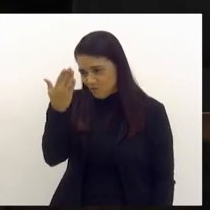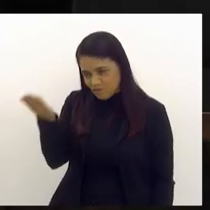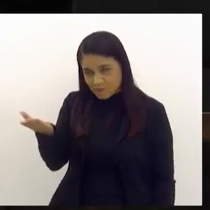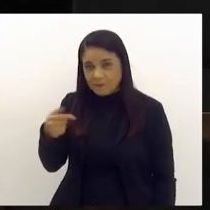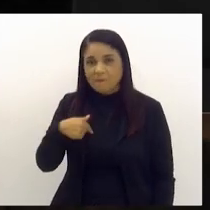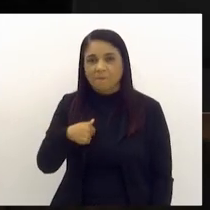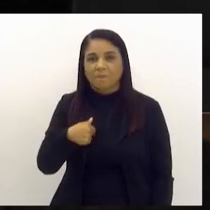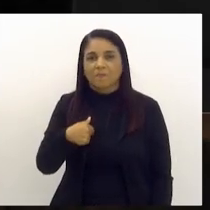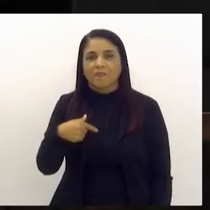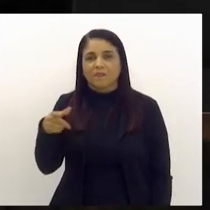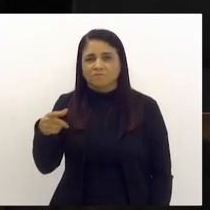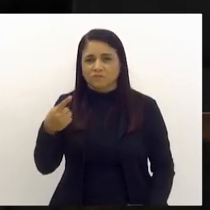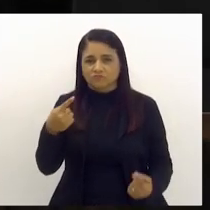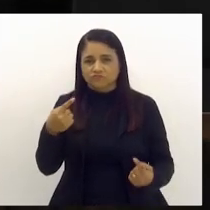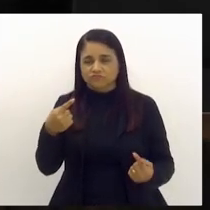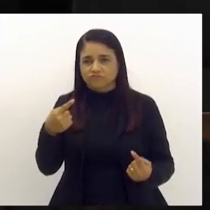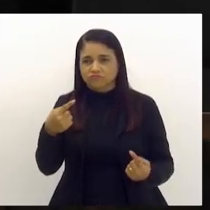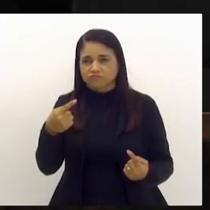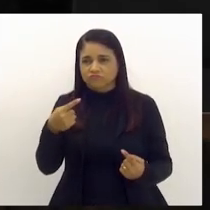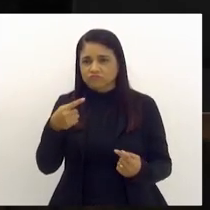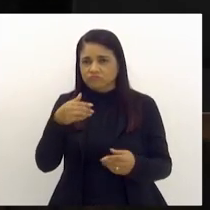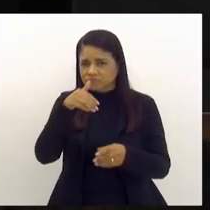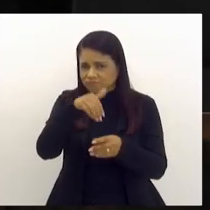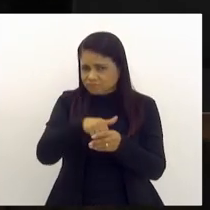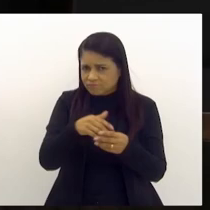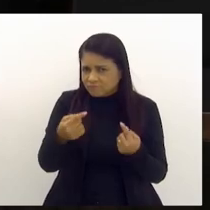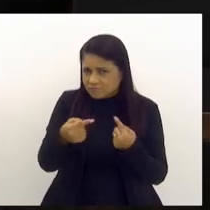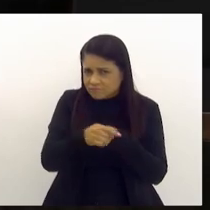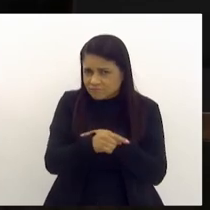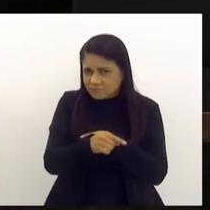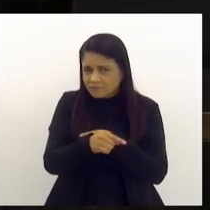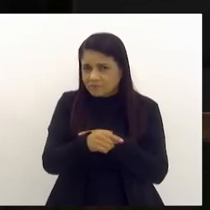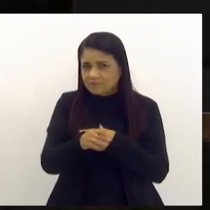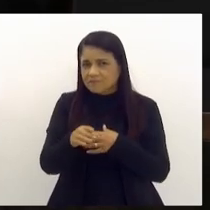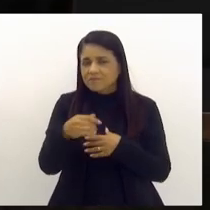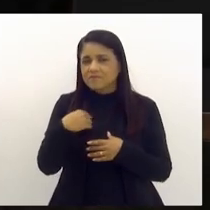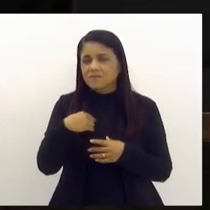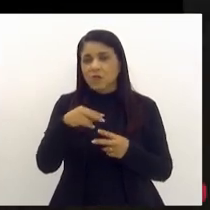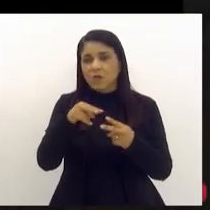O senhor se opõe ao voto que o Dionísio deu?